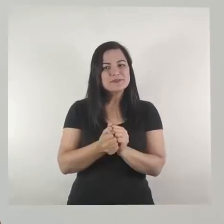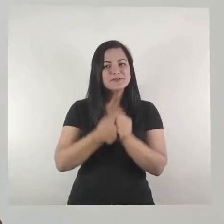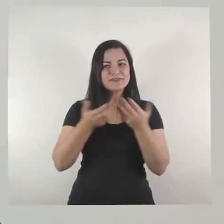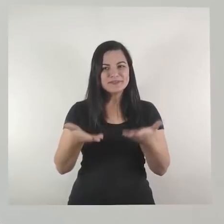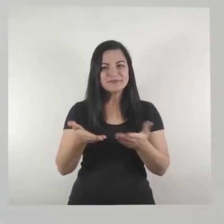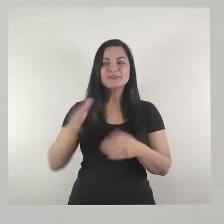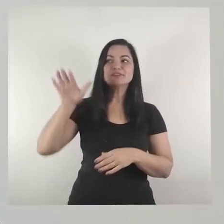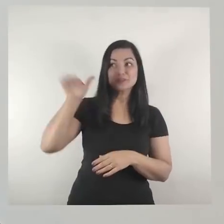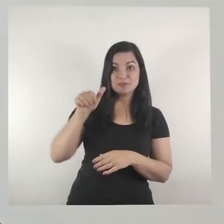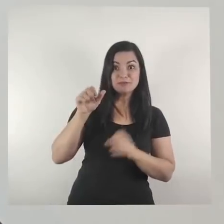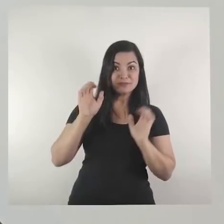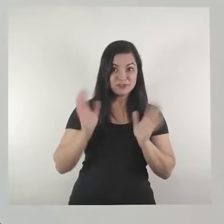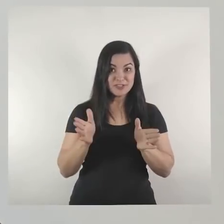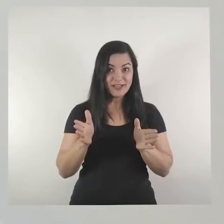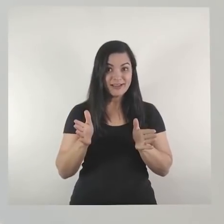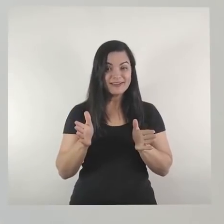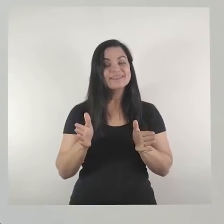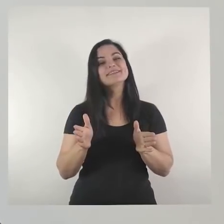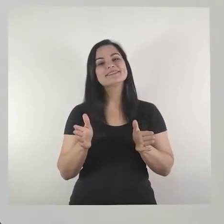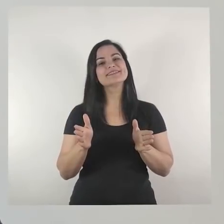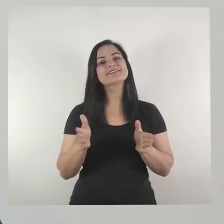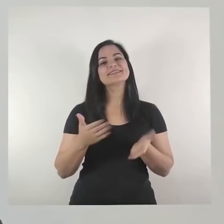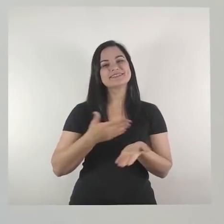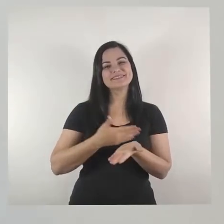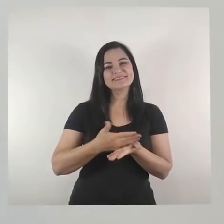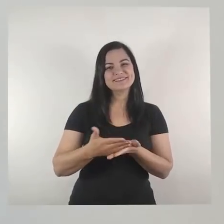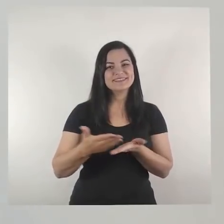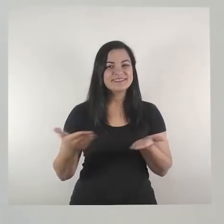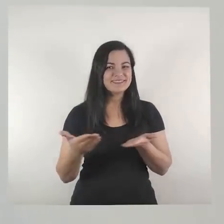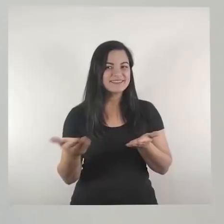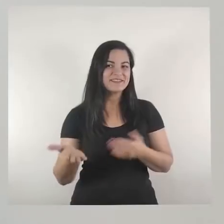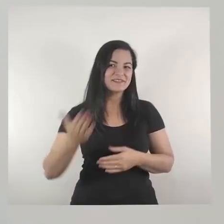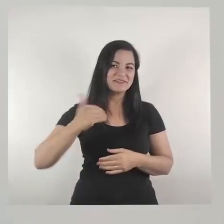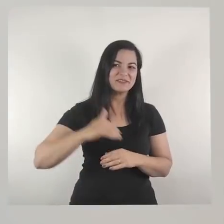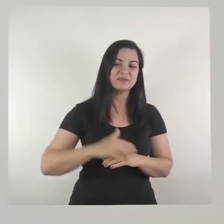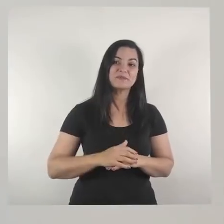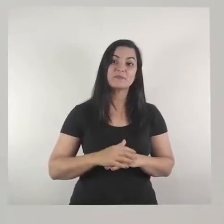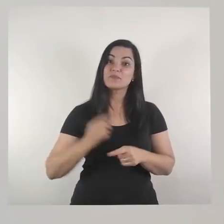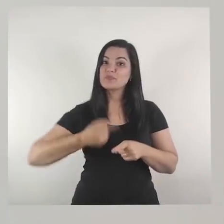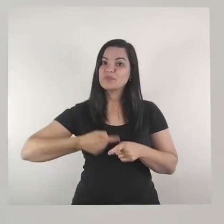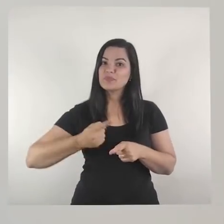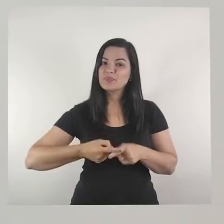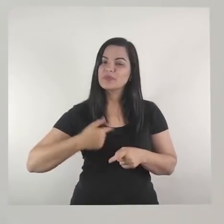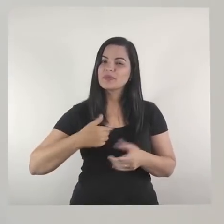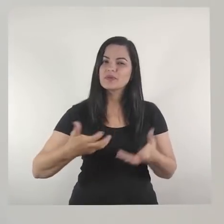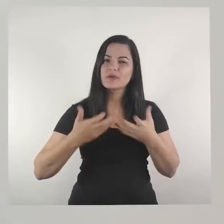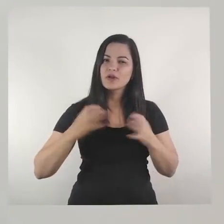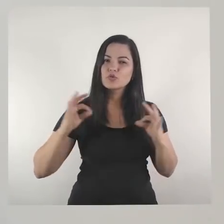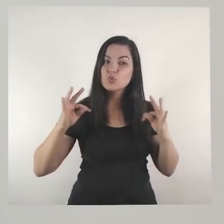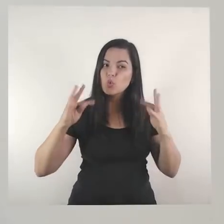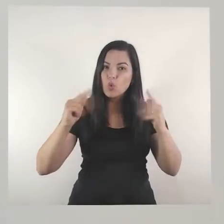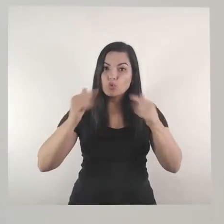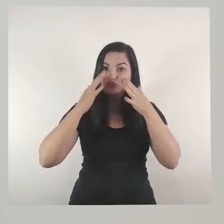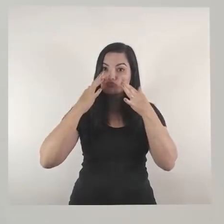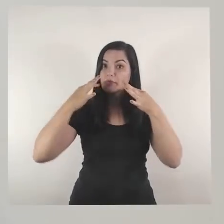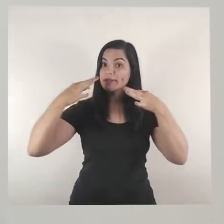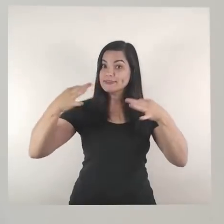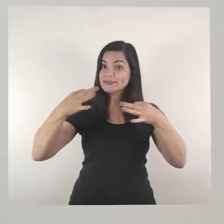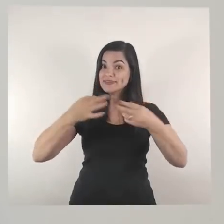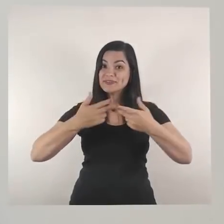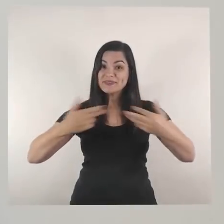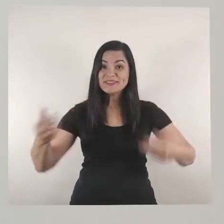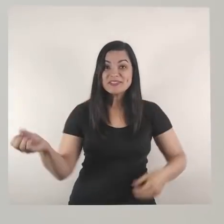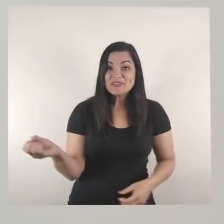certo? Chamou? Então vamos lá. Sabe por quê? Eu quero todo mundo prestando atenção numa